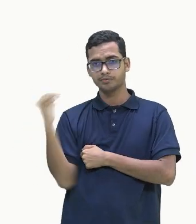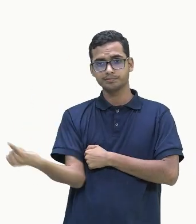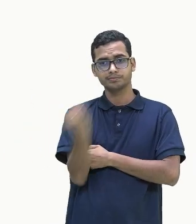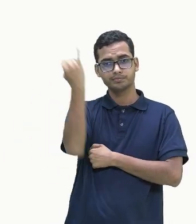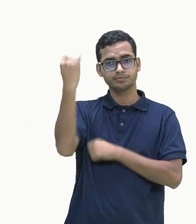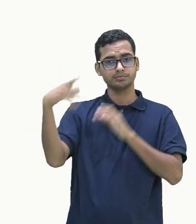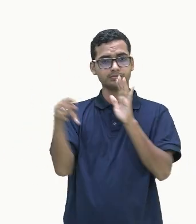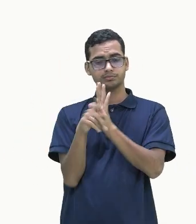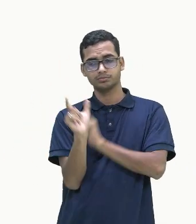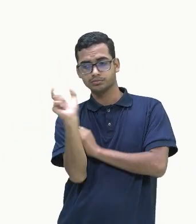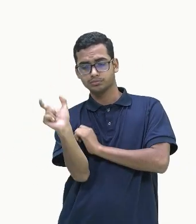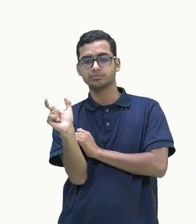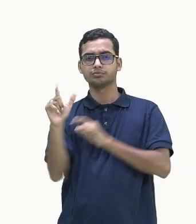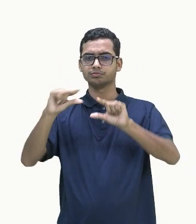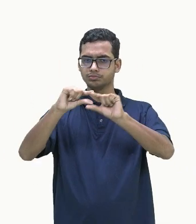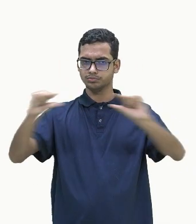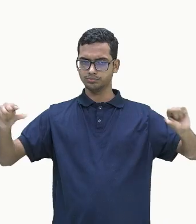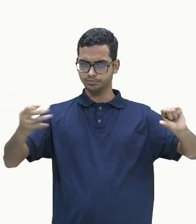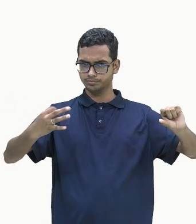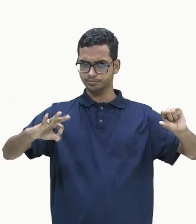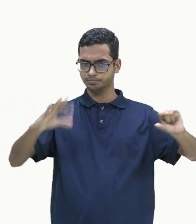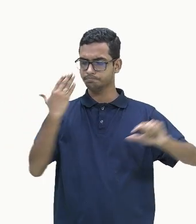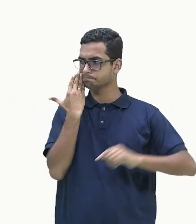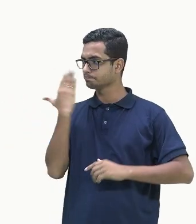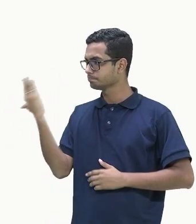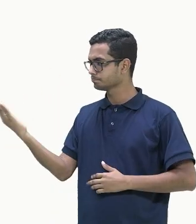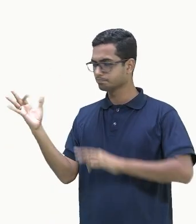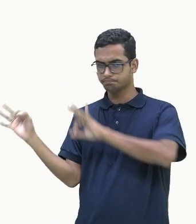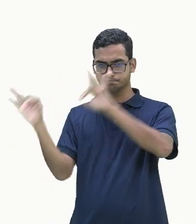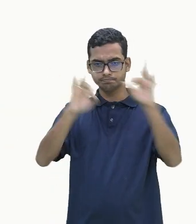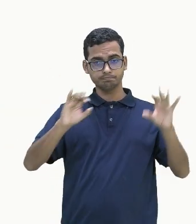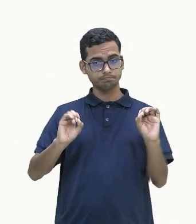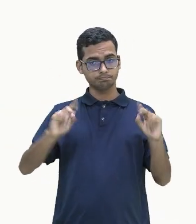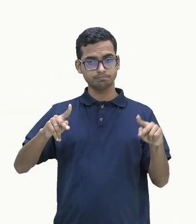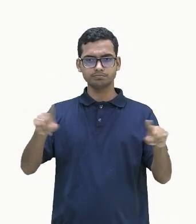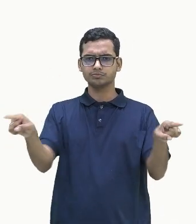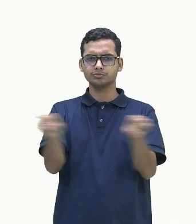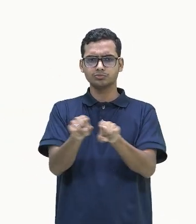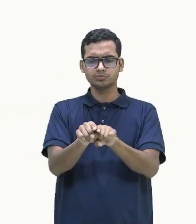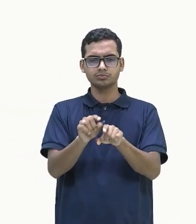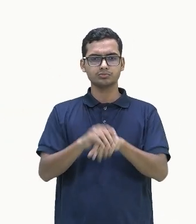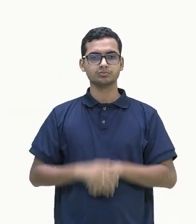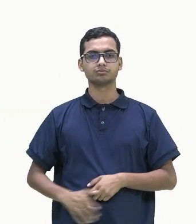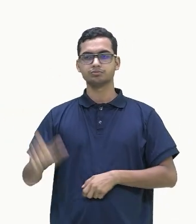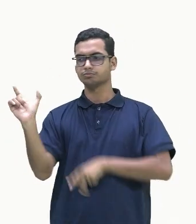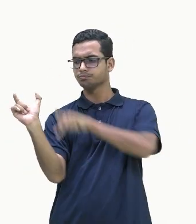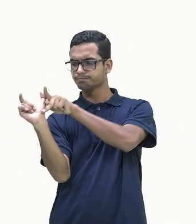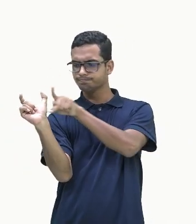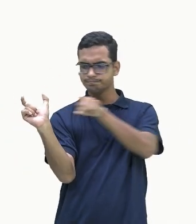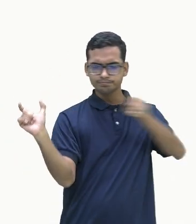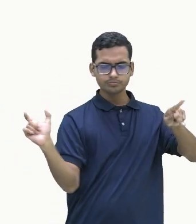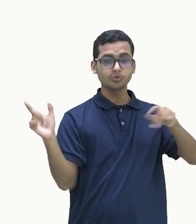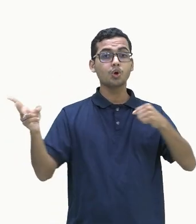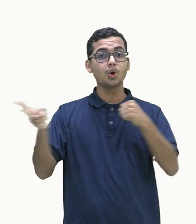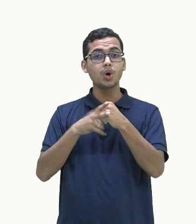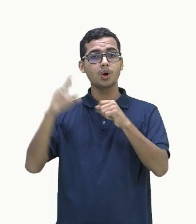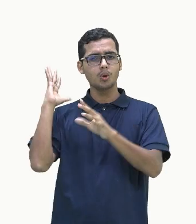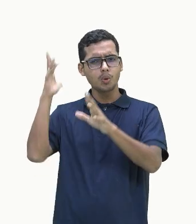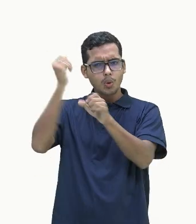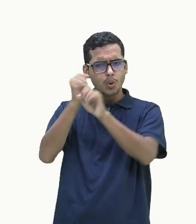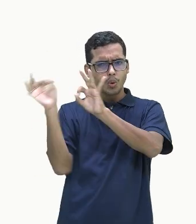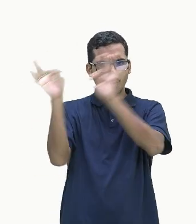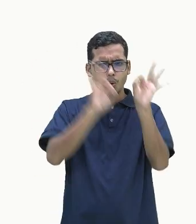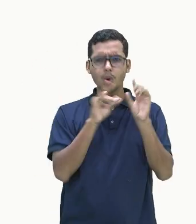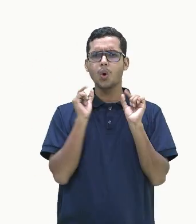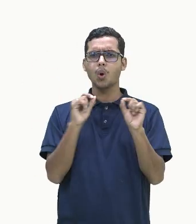o núcleo, ok? E aí, ao lado do predicado verbal, vamos rever também o